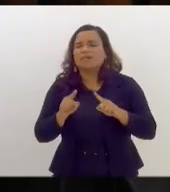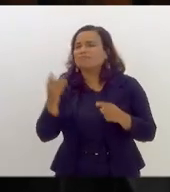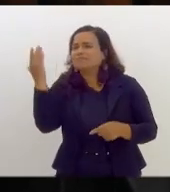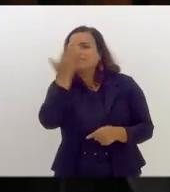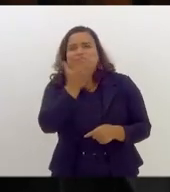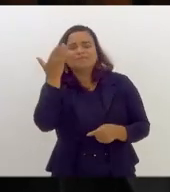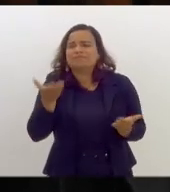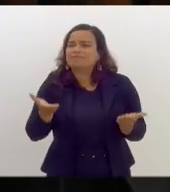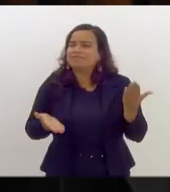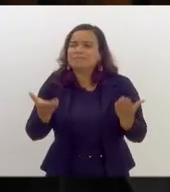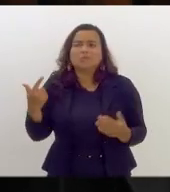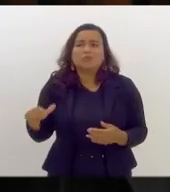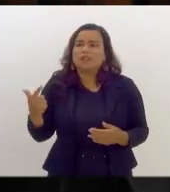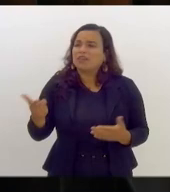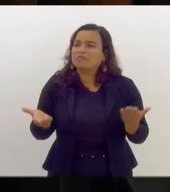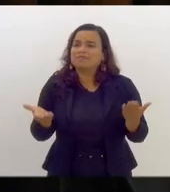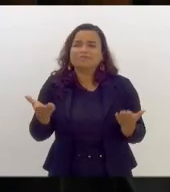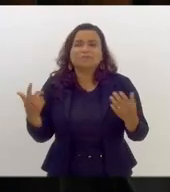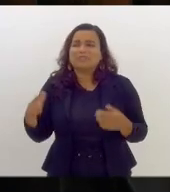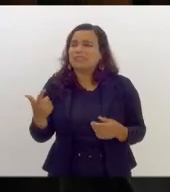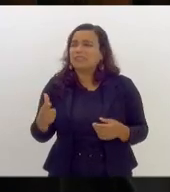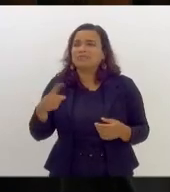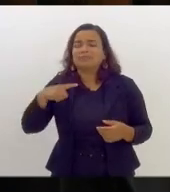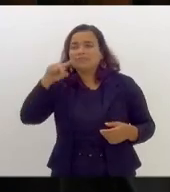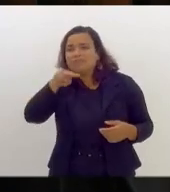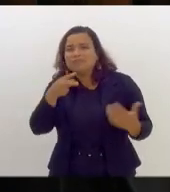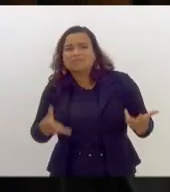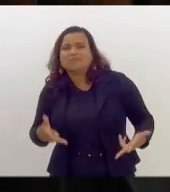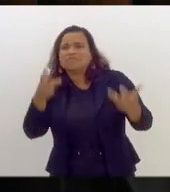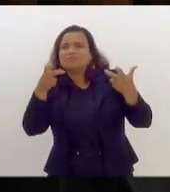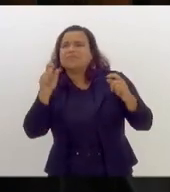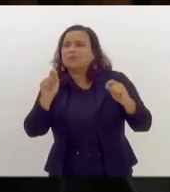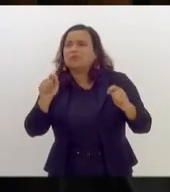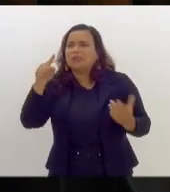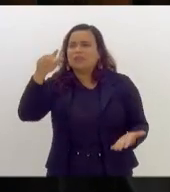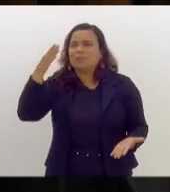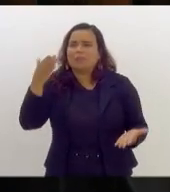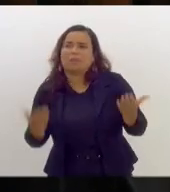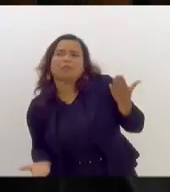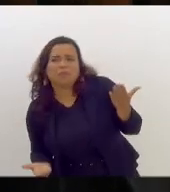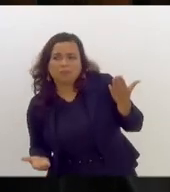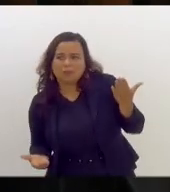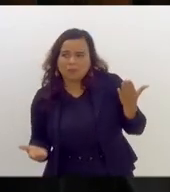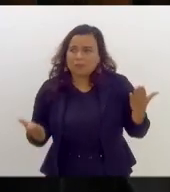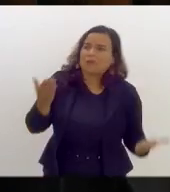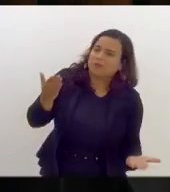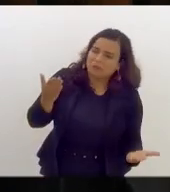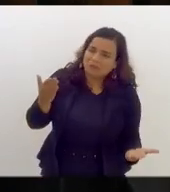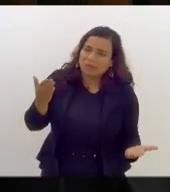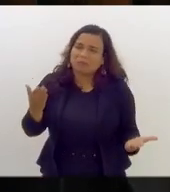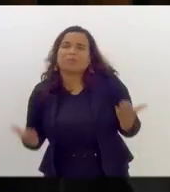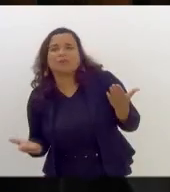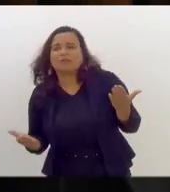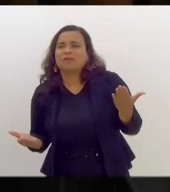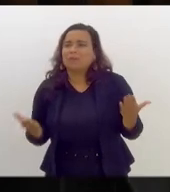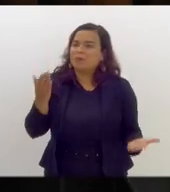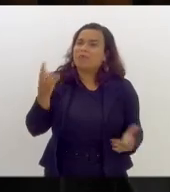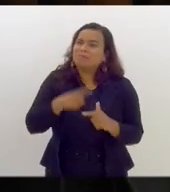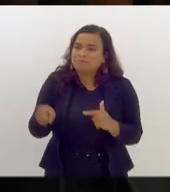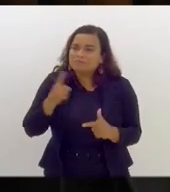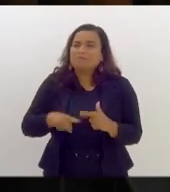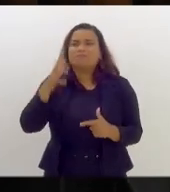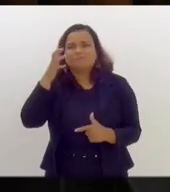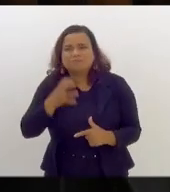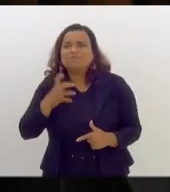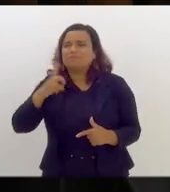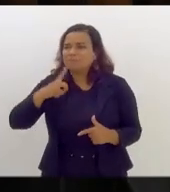esse Equilíbrio O que eu vejo é uma queda de braços cada vez mais